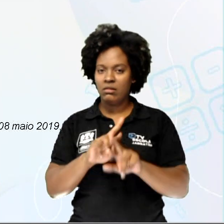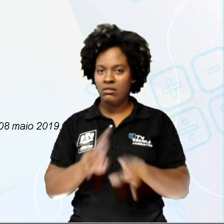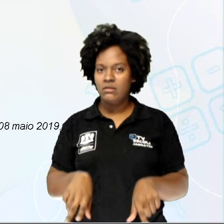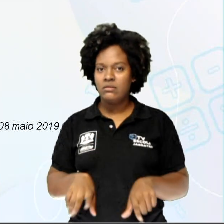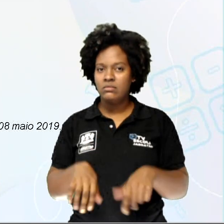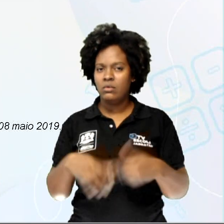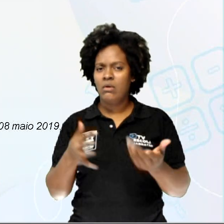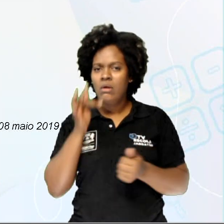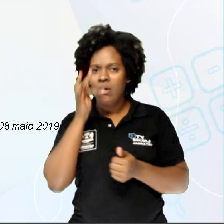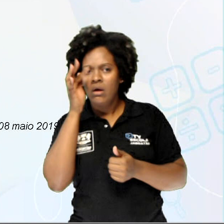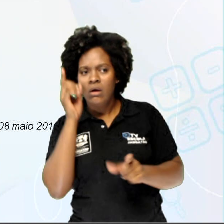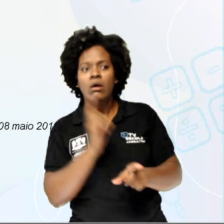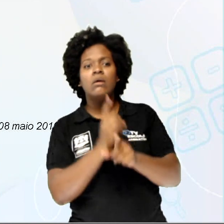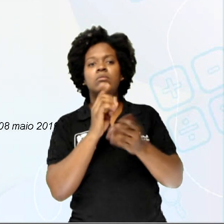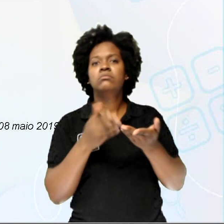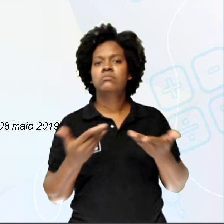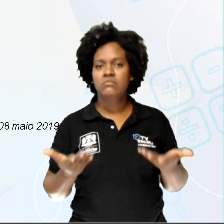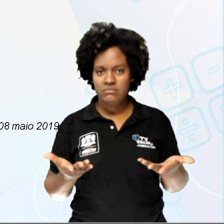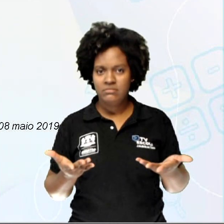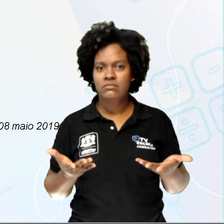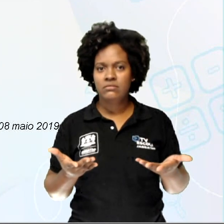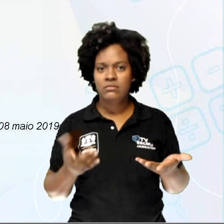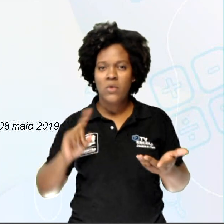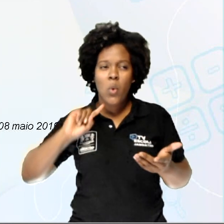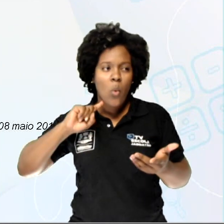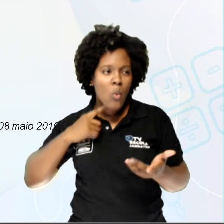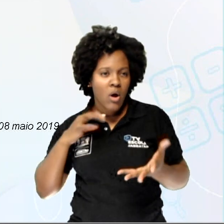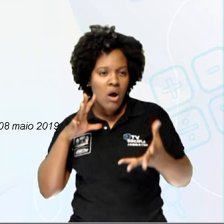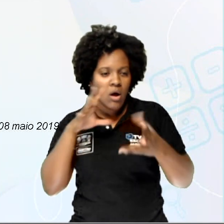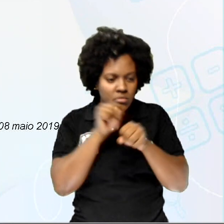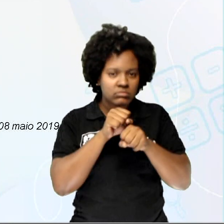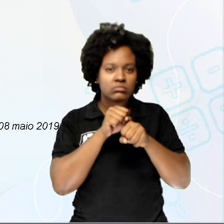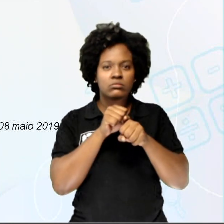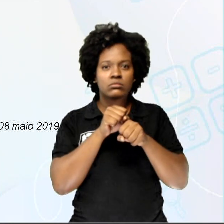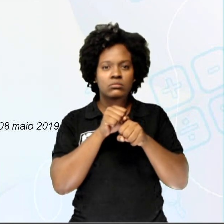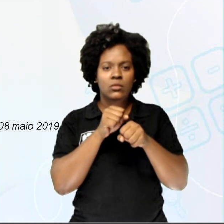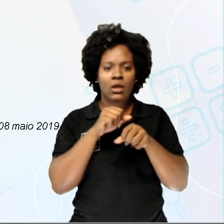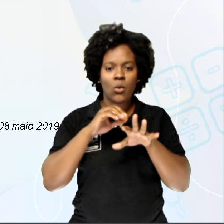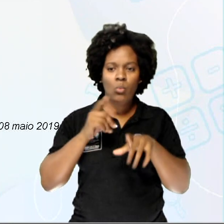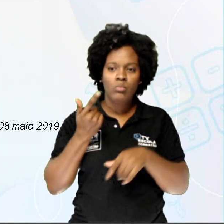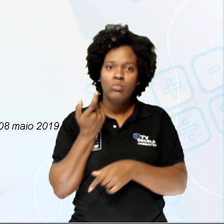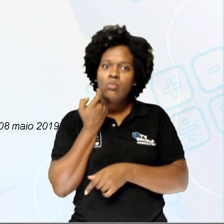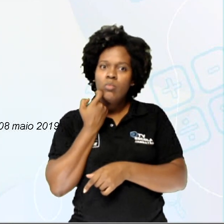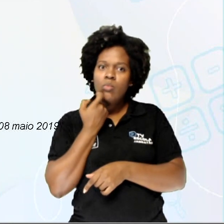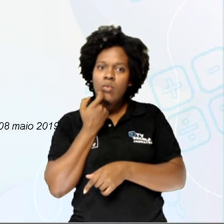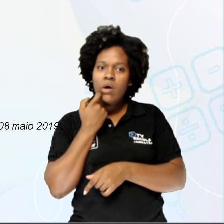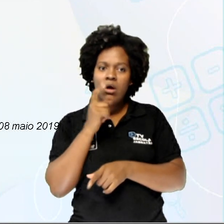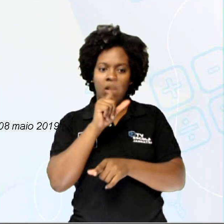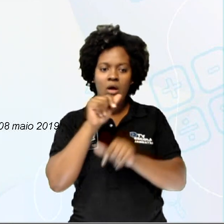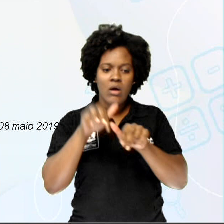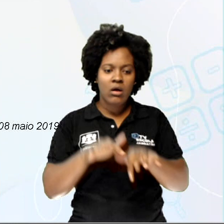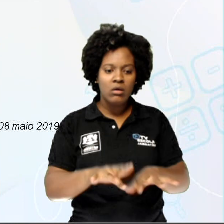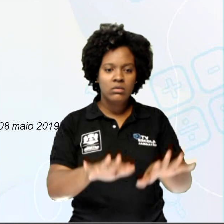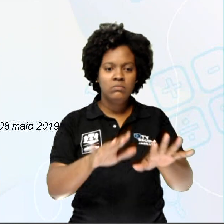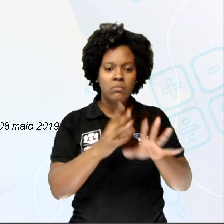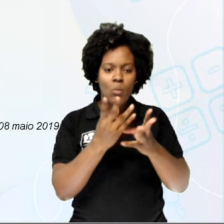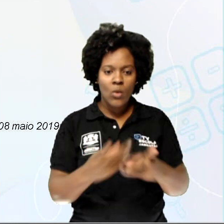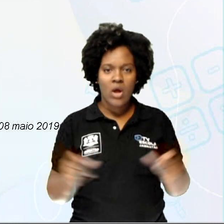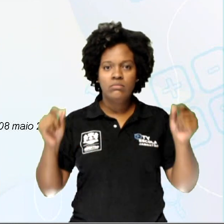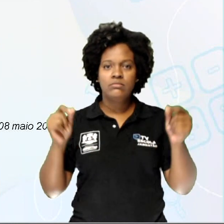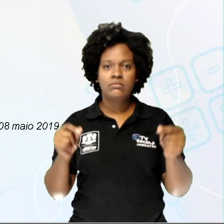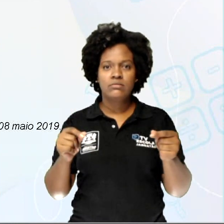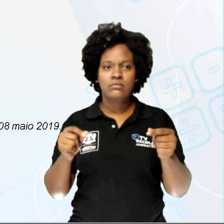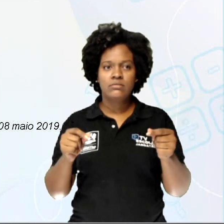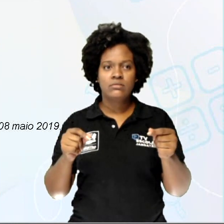a flor que estava aqui? Poluição comeu. E o peixe, que é do mar? Poluição comeu.